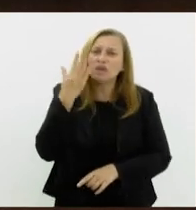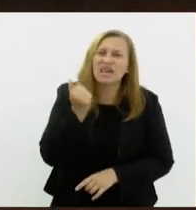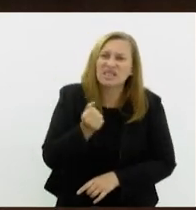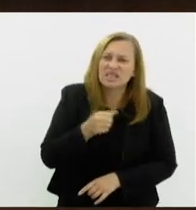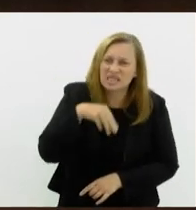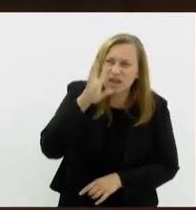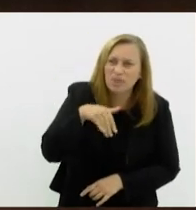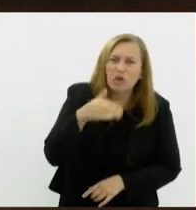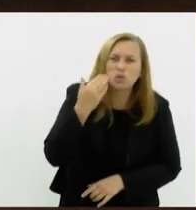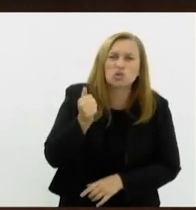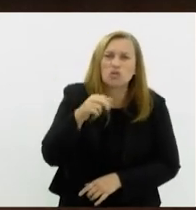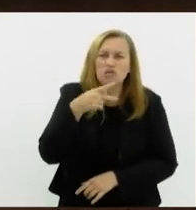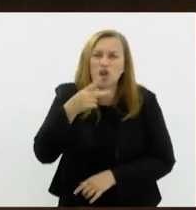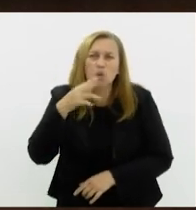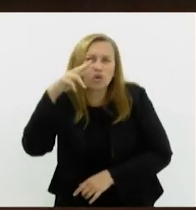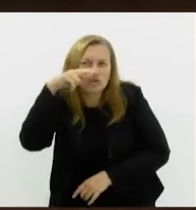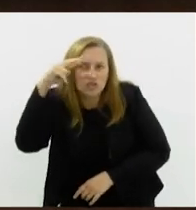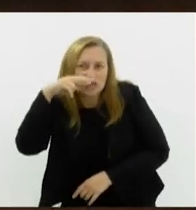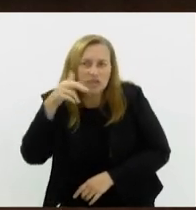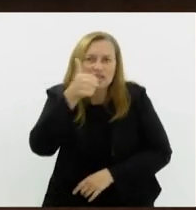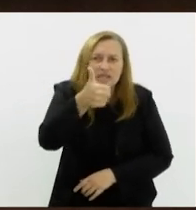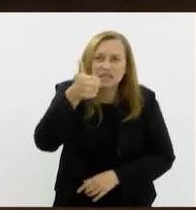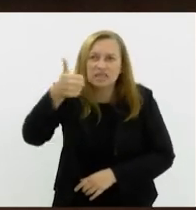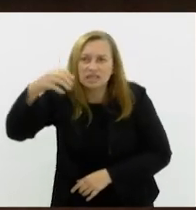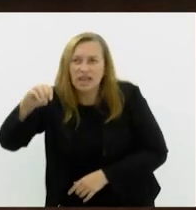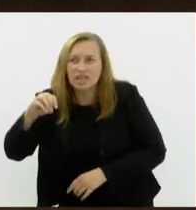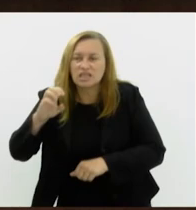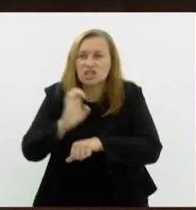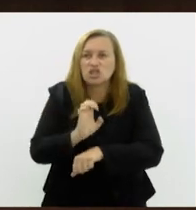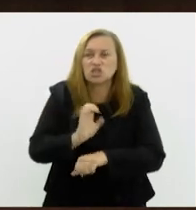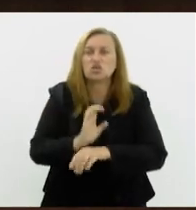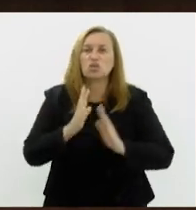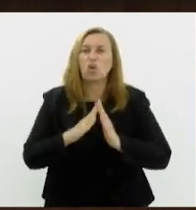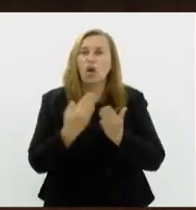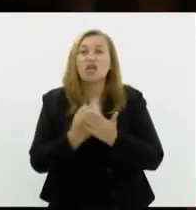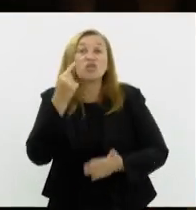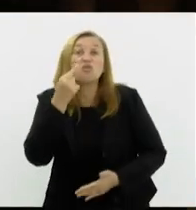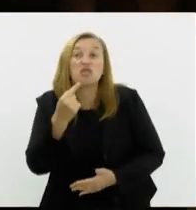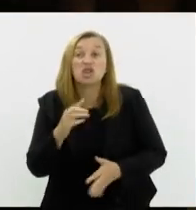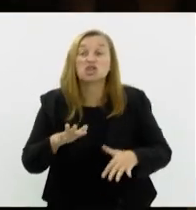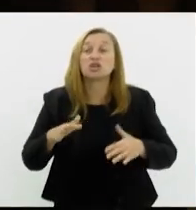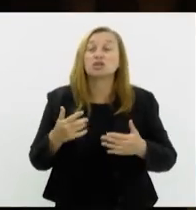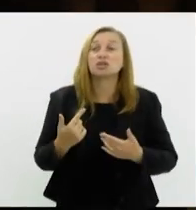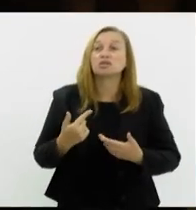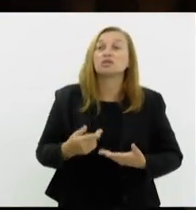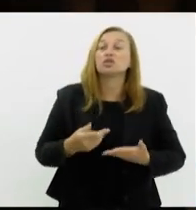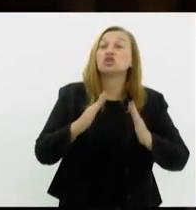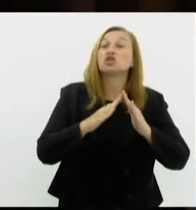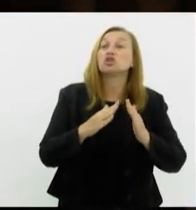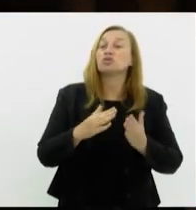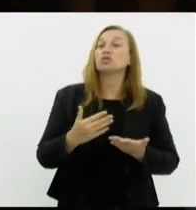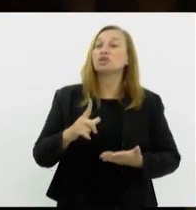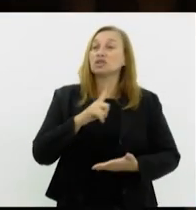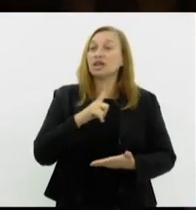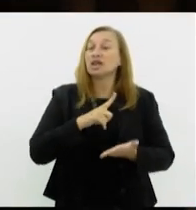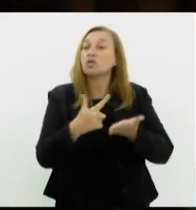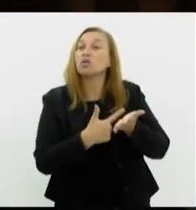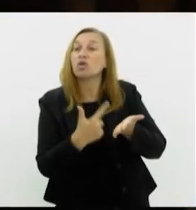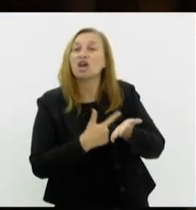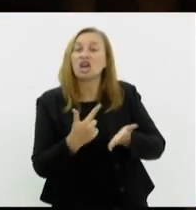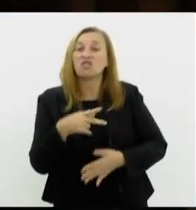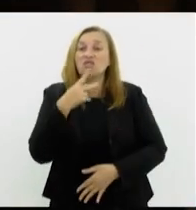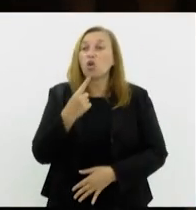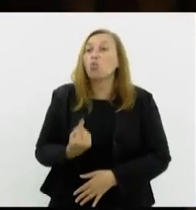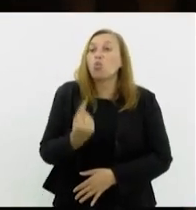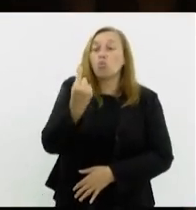que fiscaliza a beça? Foi em 110 escolas? Então veja o senhor onde é que estão os livros. Vejam vocês, o deputado não falou uma